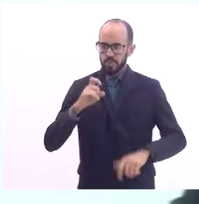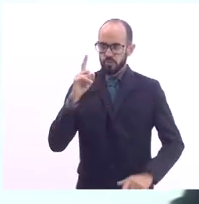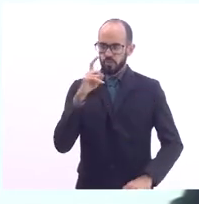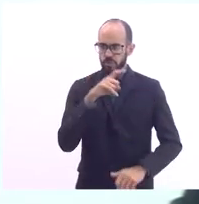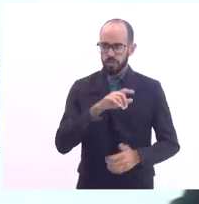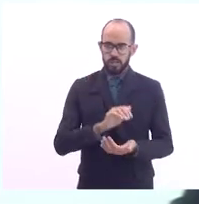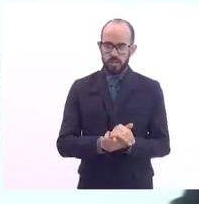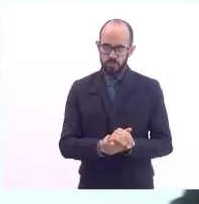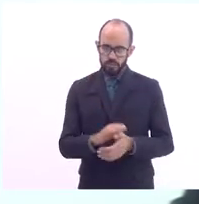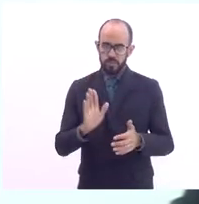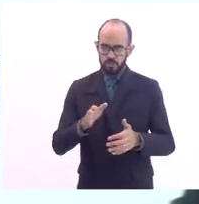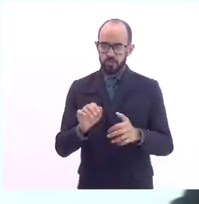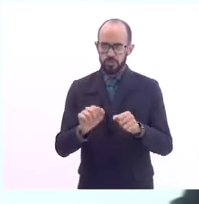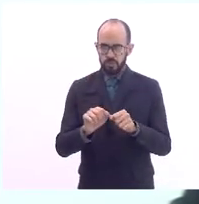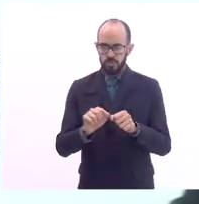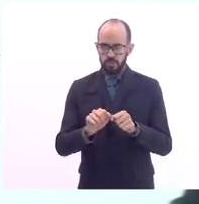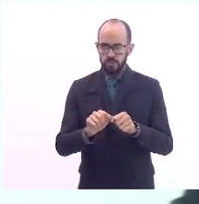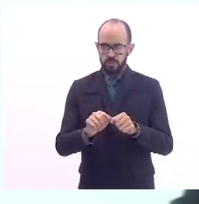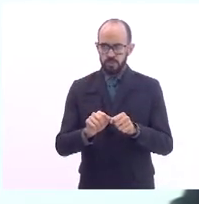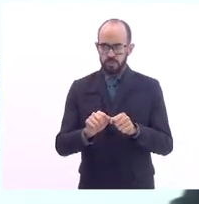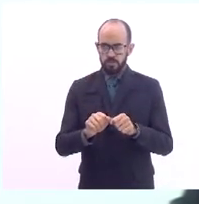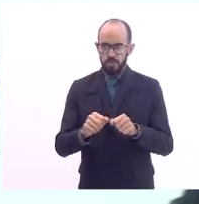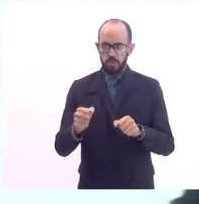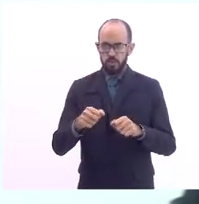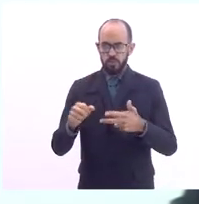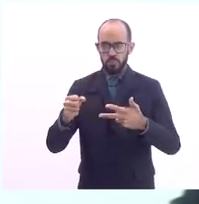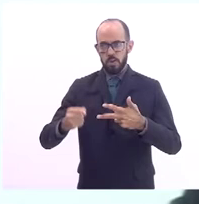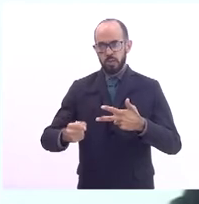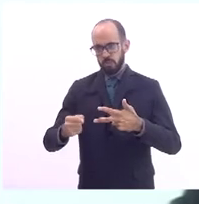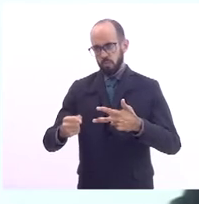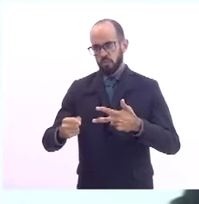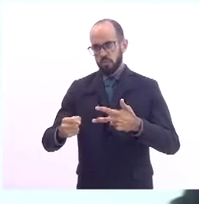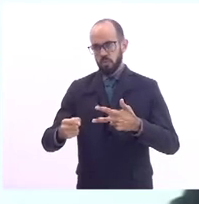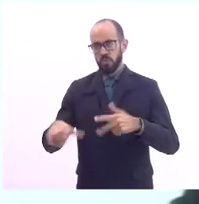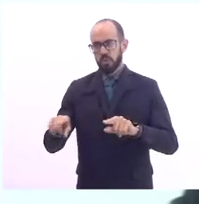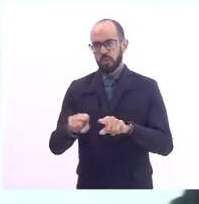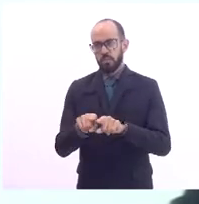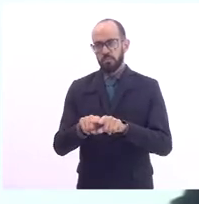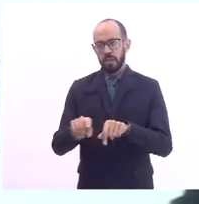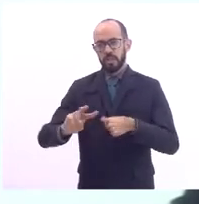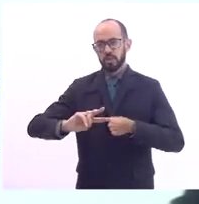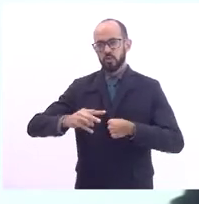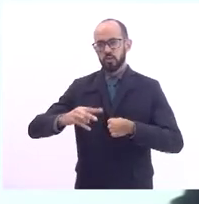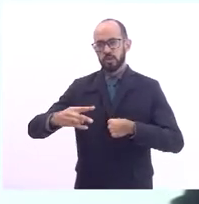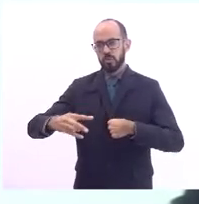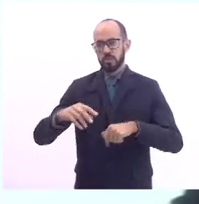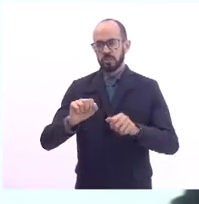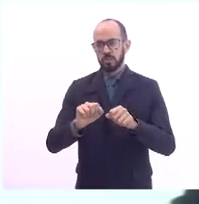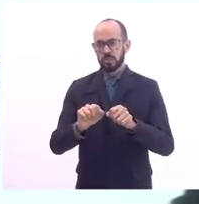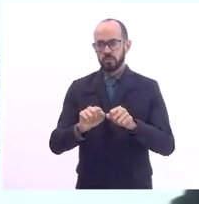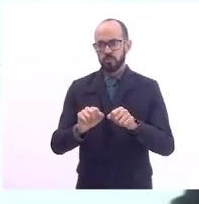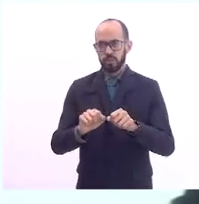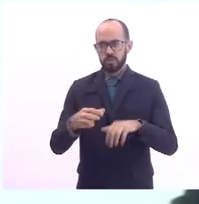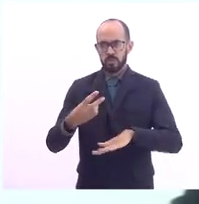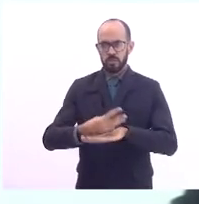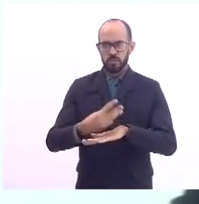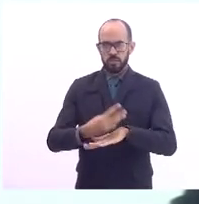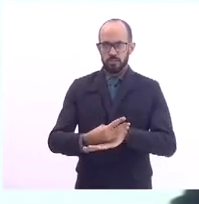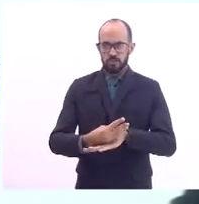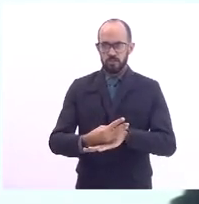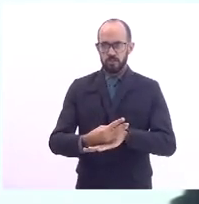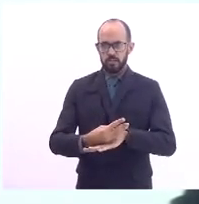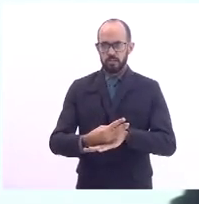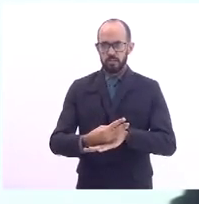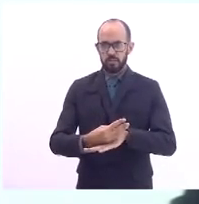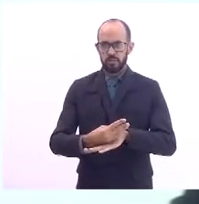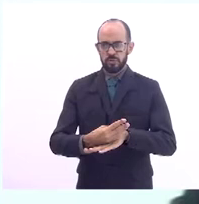foram feitas, dificuldades para o poder público, tá? E das consequências como foram feitas essa terceirização,